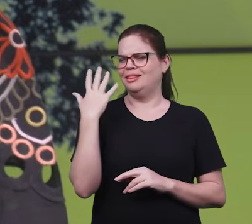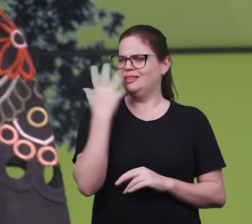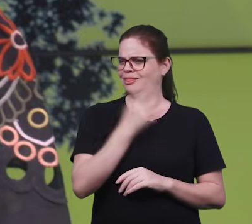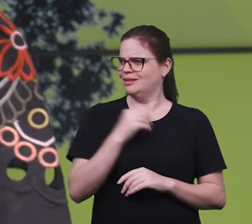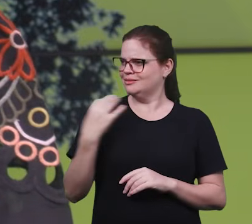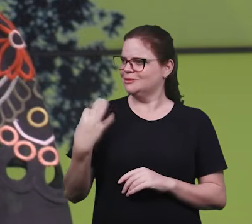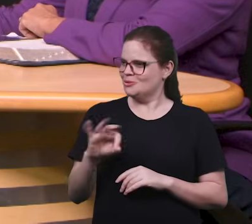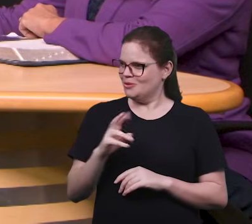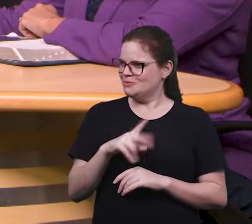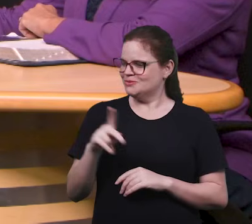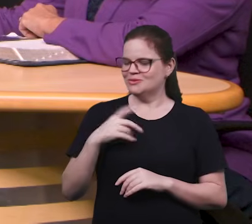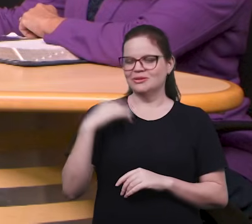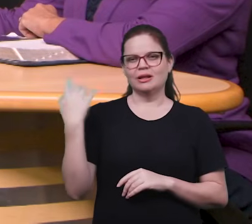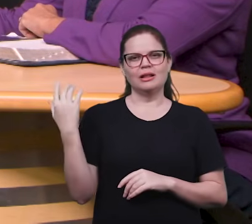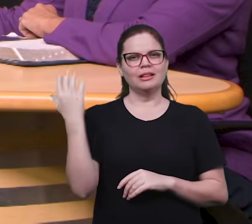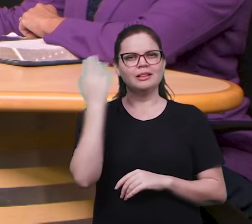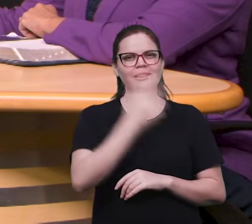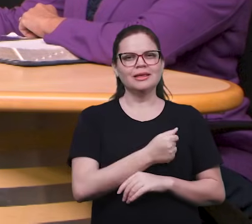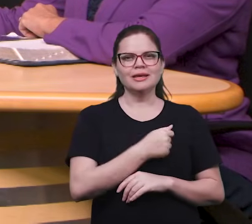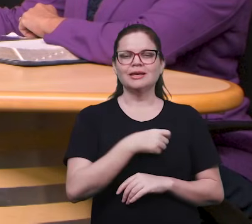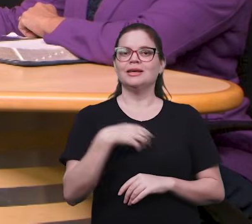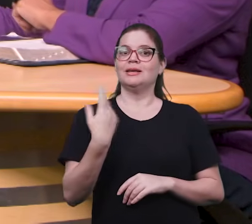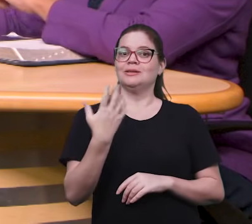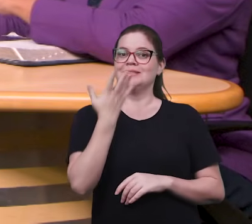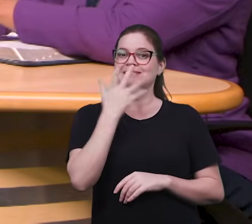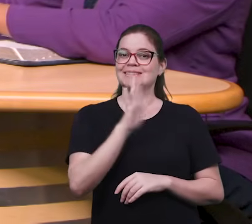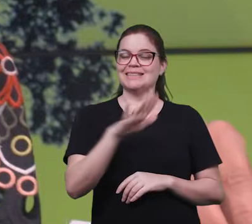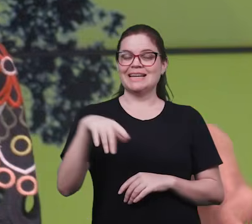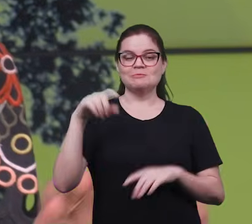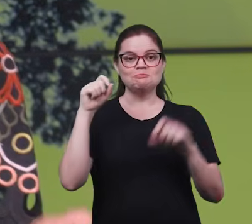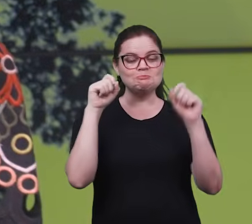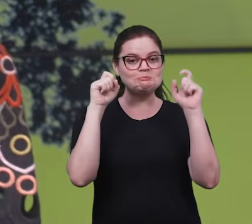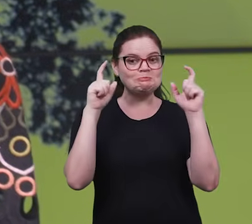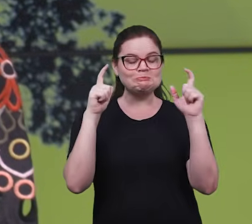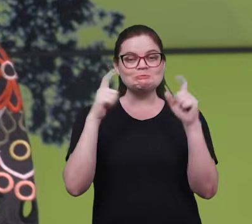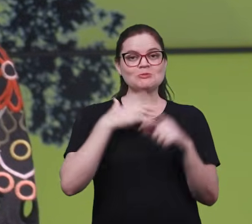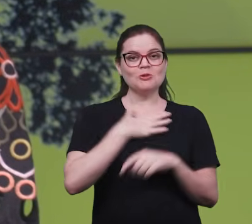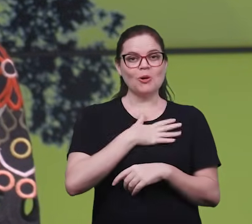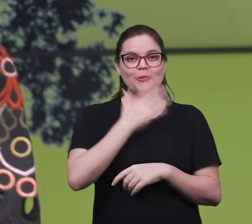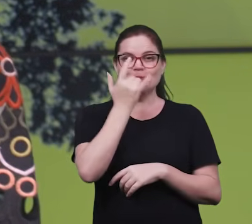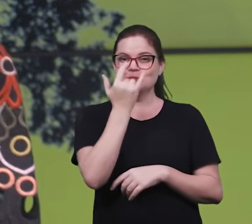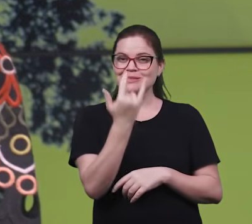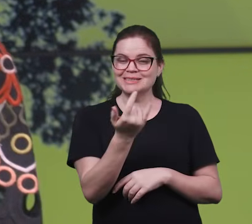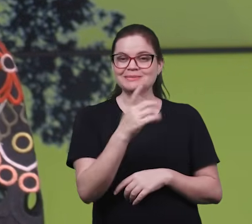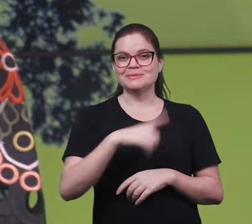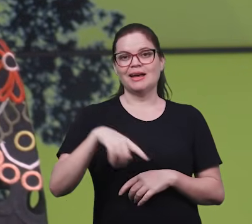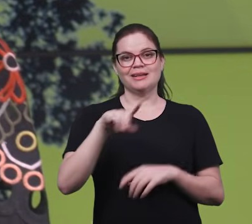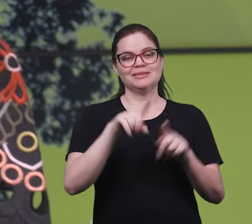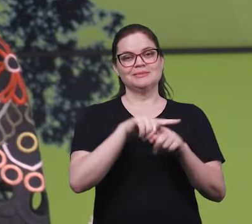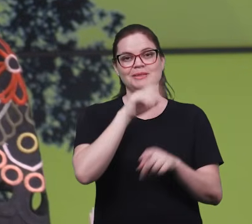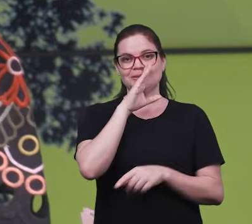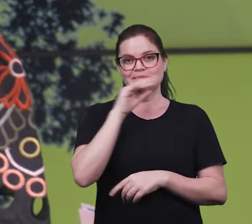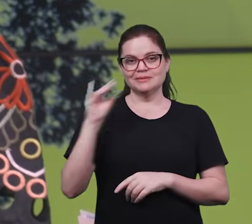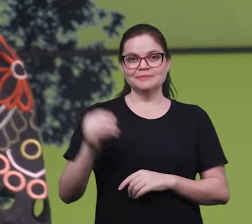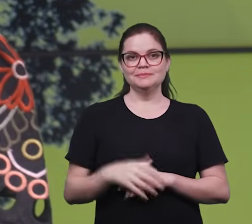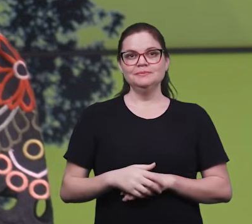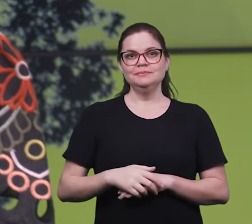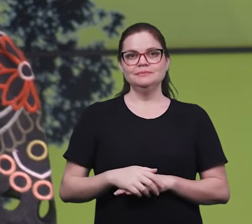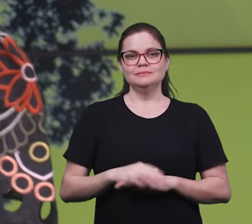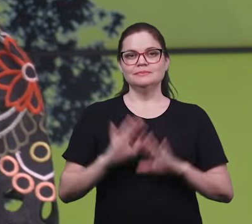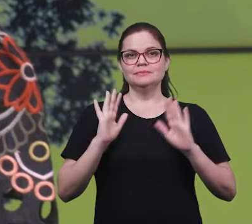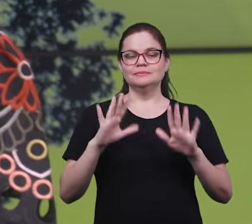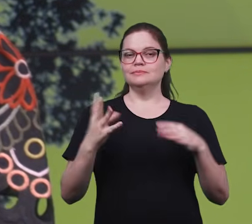lindos, belíssimos, né? Atrativos para as nossas crianças, intermediários e adolescentes. Mas como